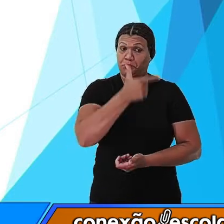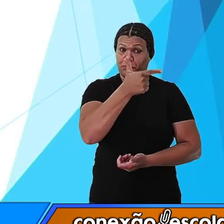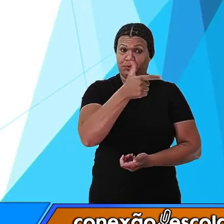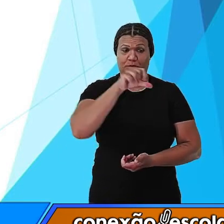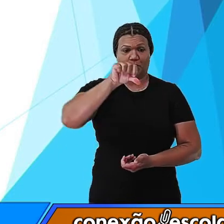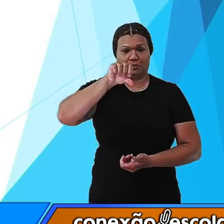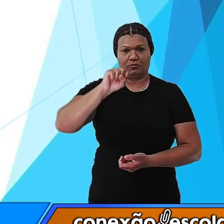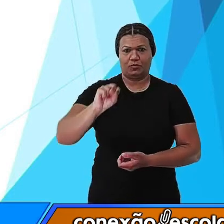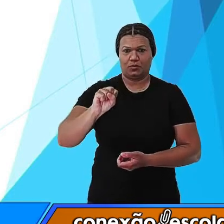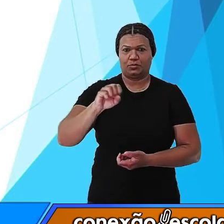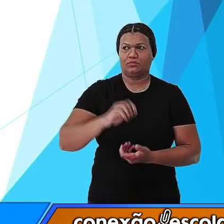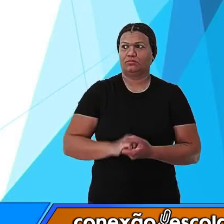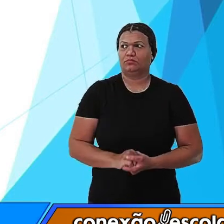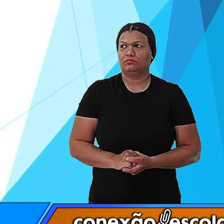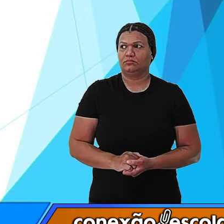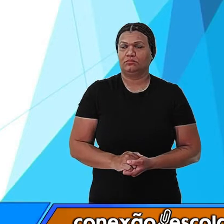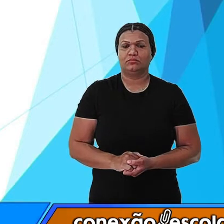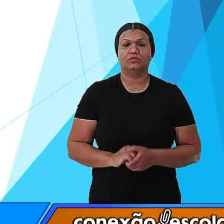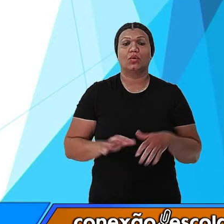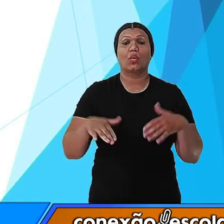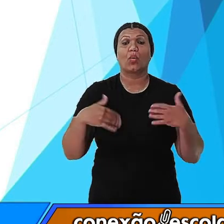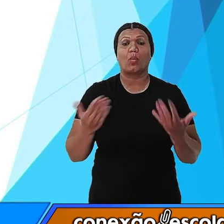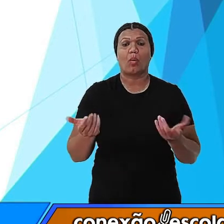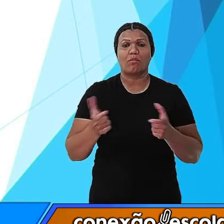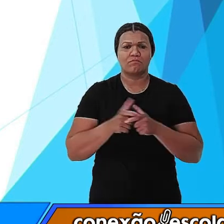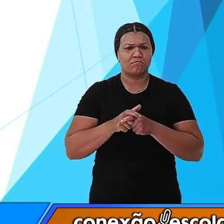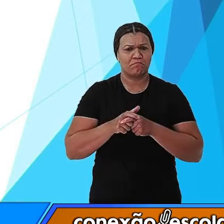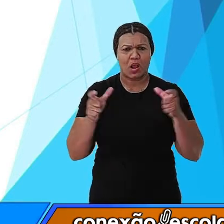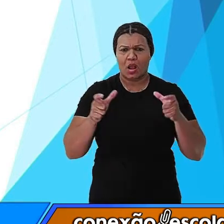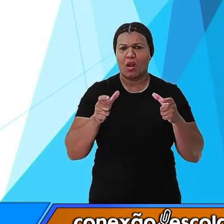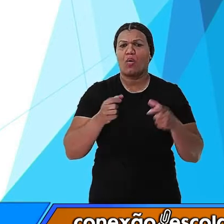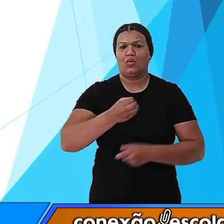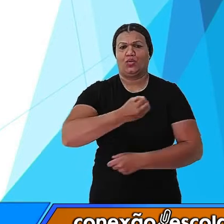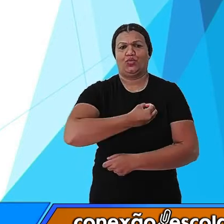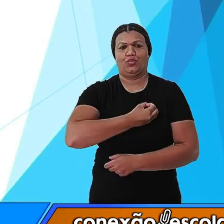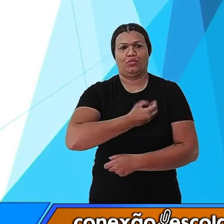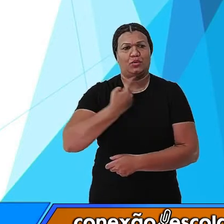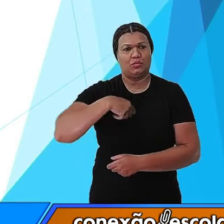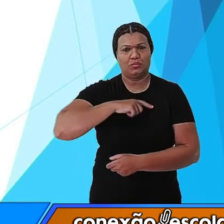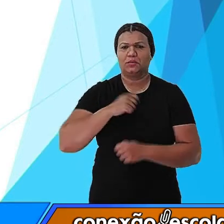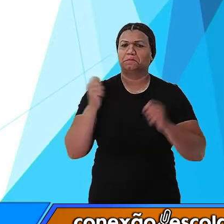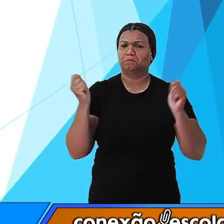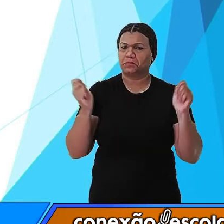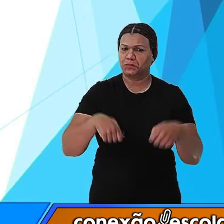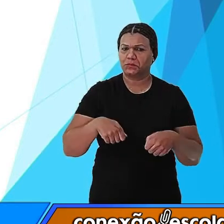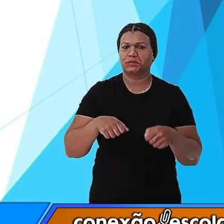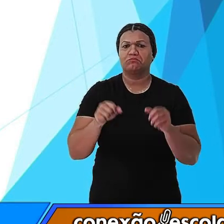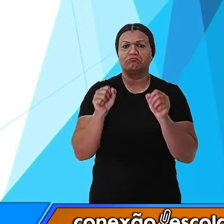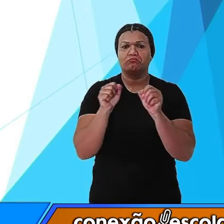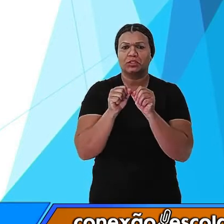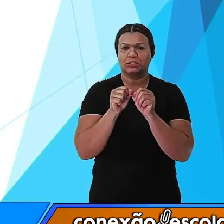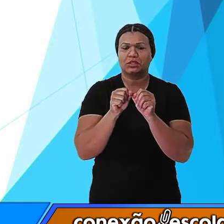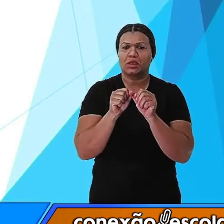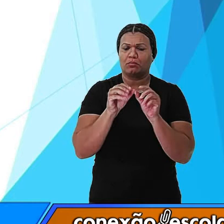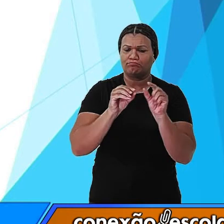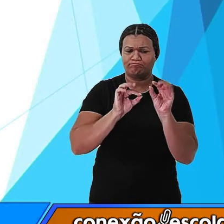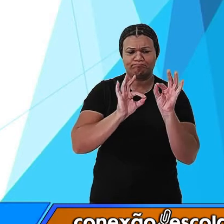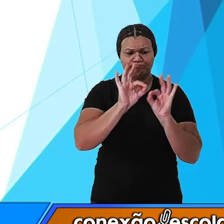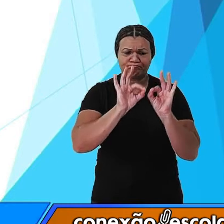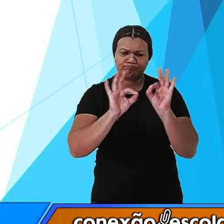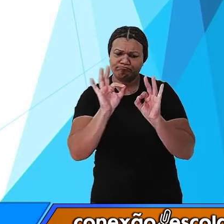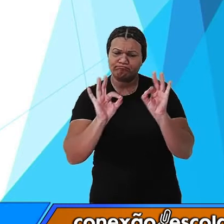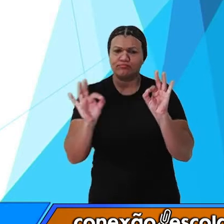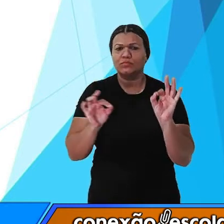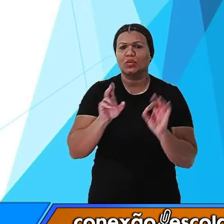2, 9 e 8. Qual o maior número que podemos formar utilizando